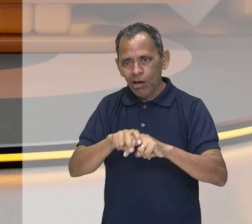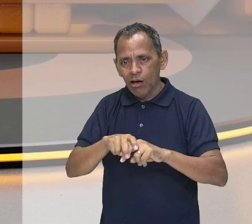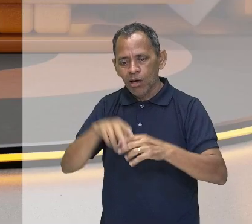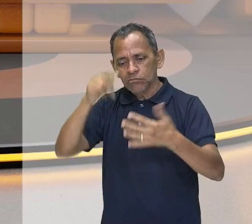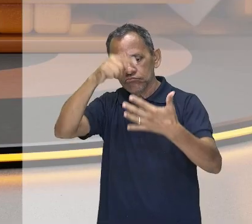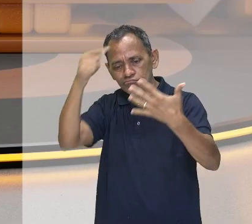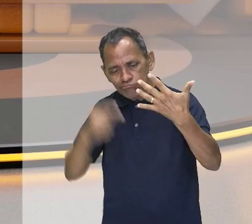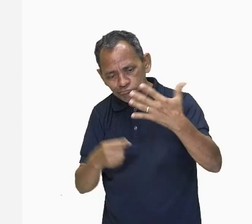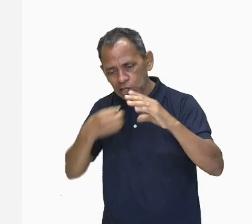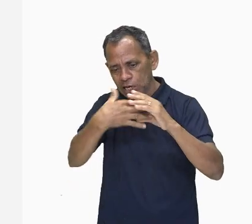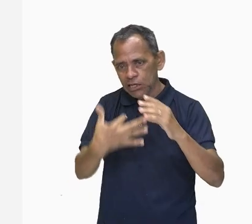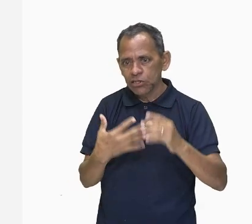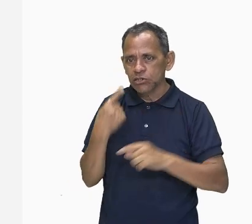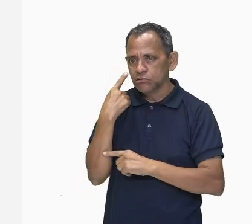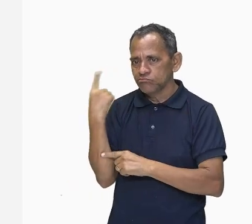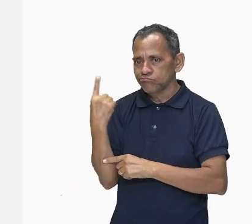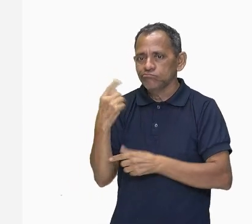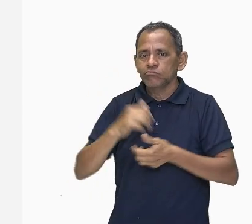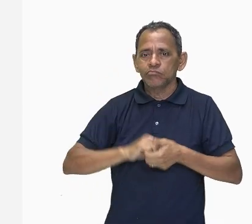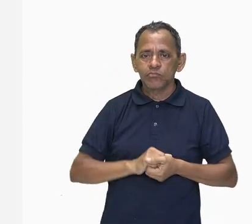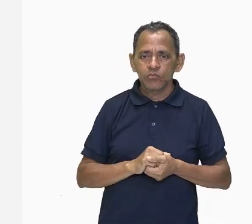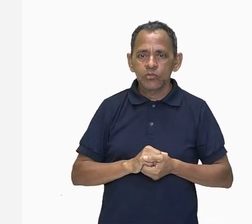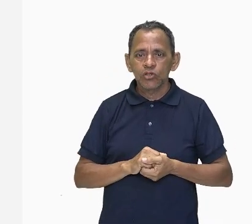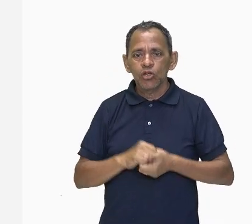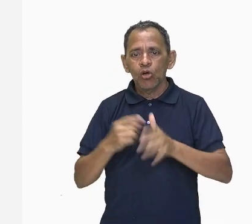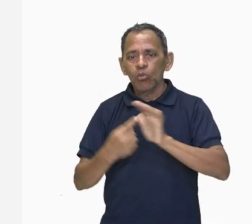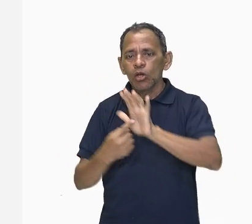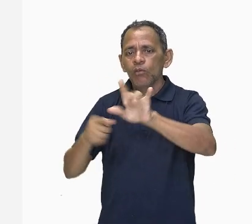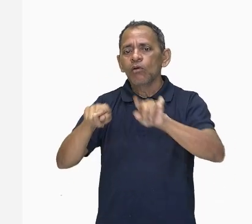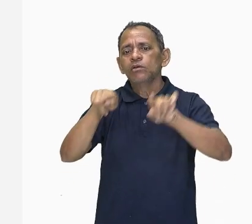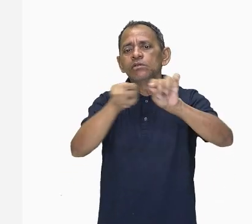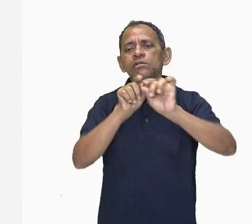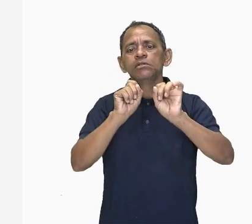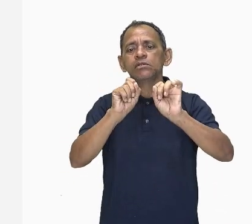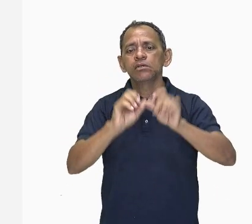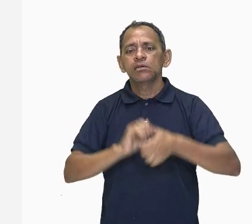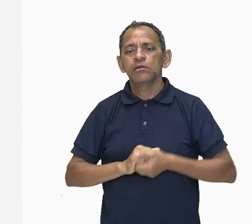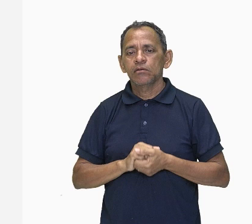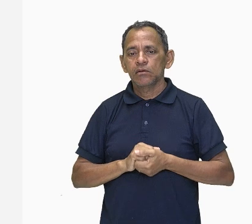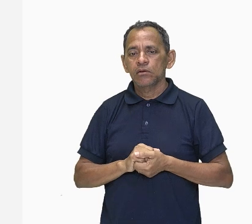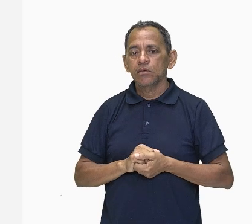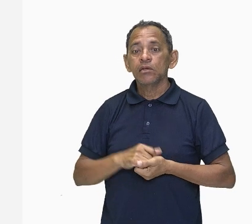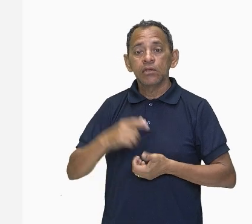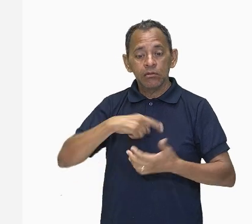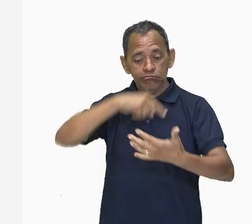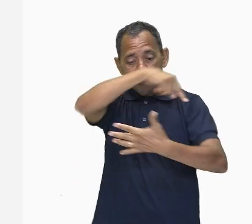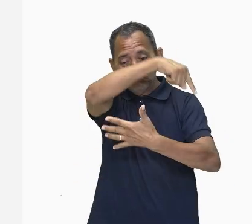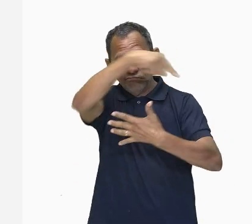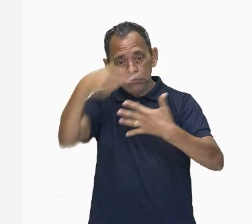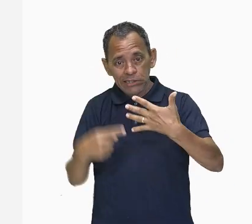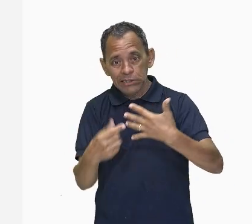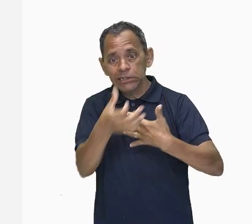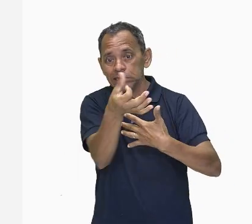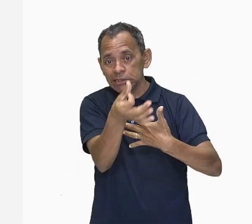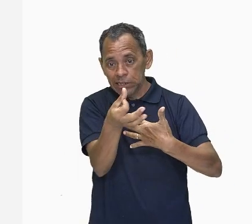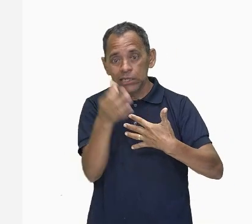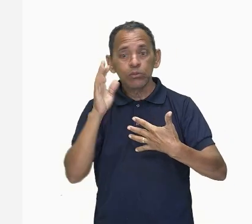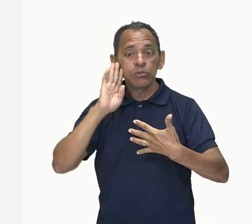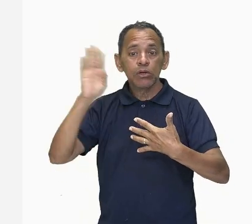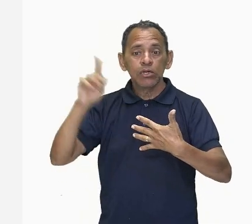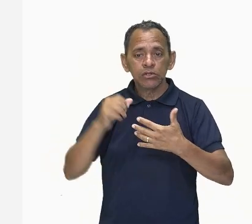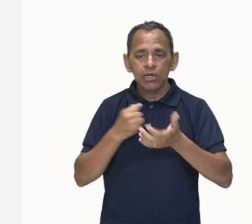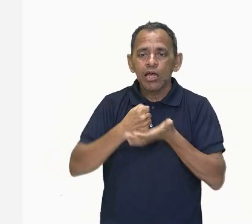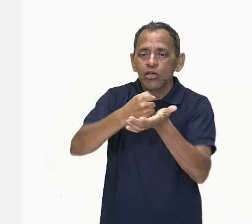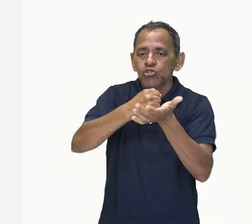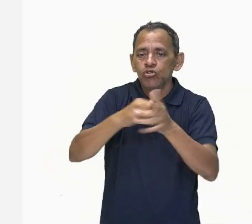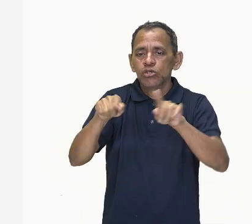aqui comigo. Destaco para vocês que o mapa ele tem 6 elementos principais, né, que ajudam na